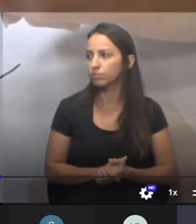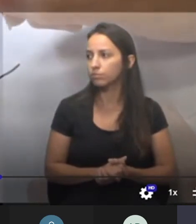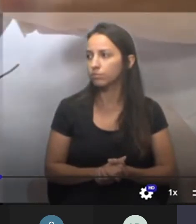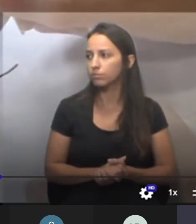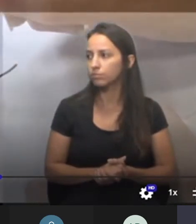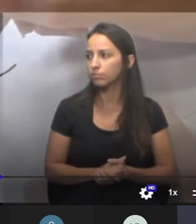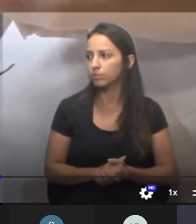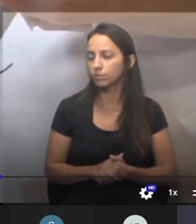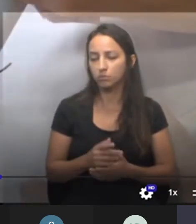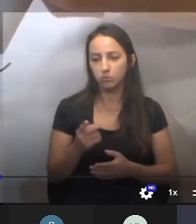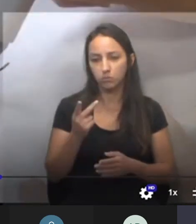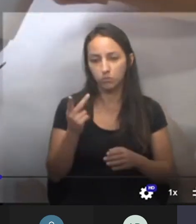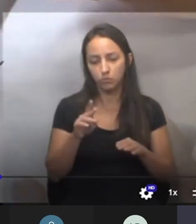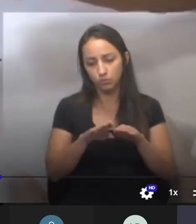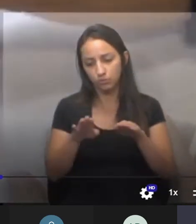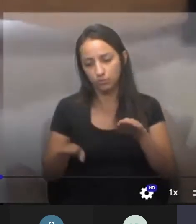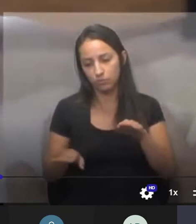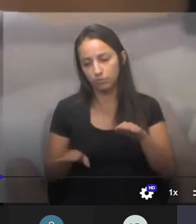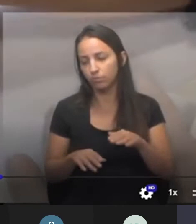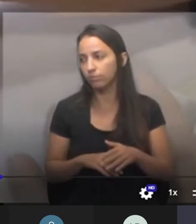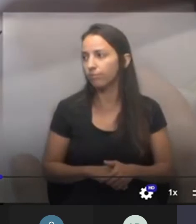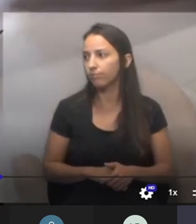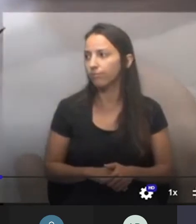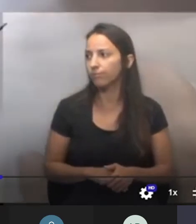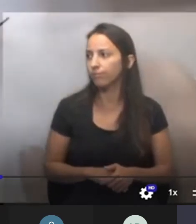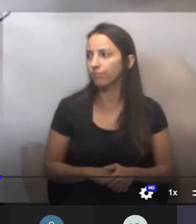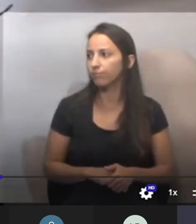Num segundo pavimento.